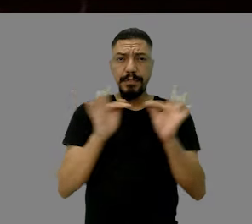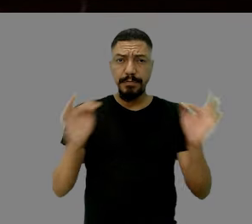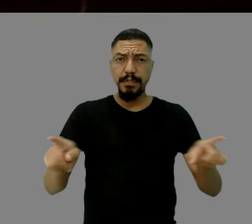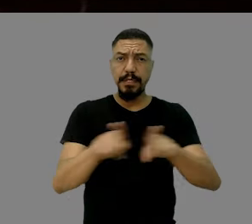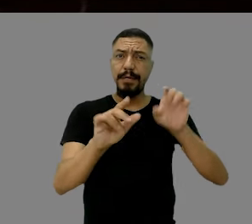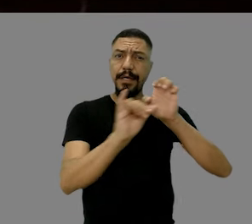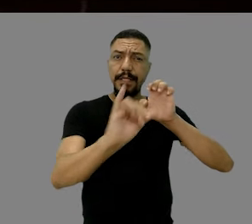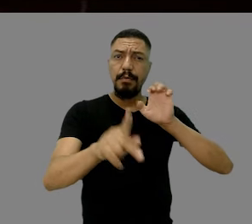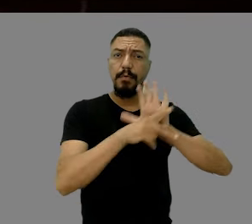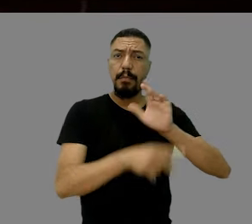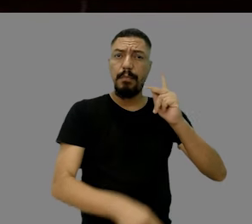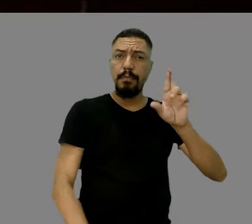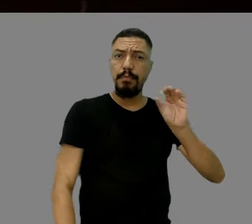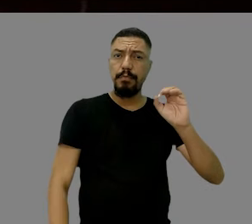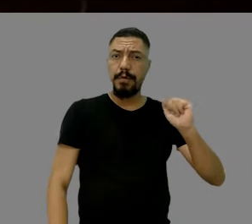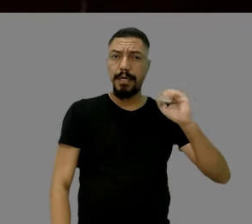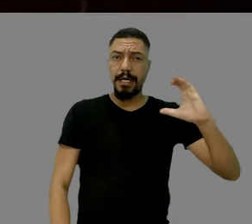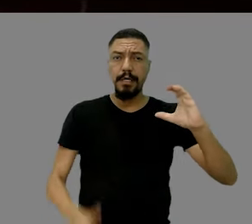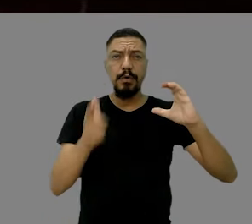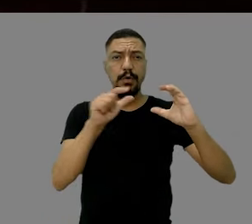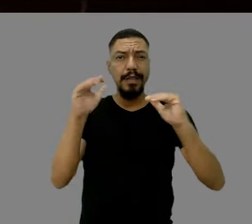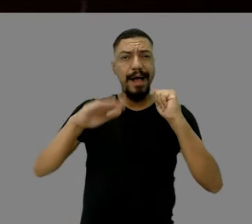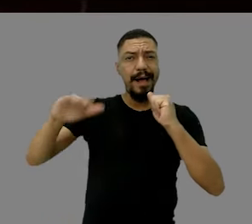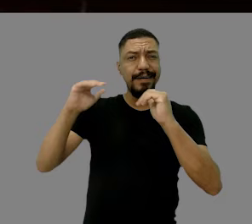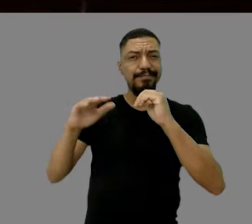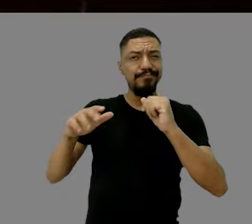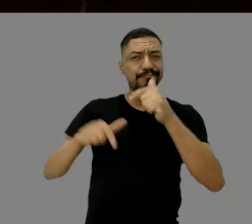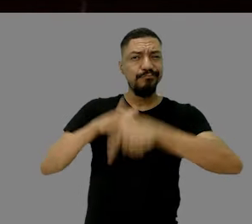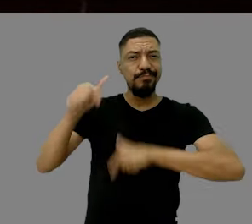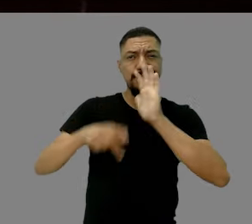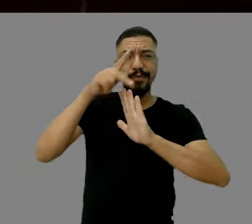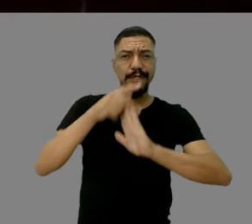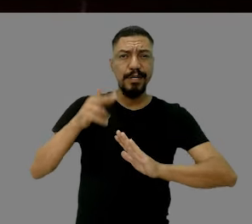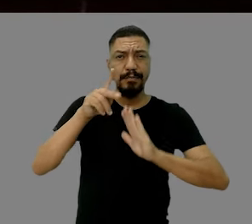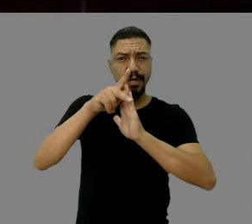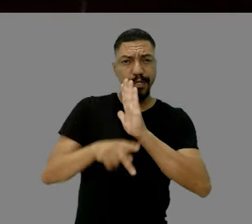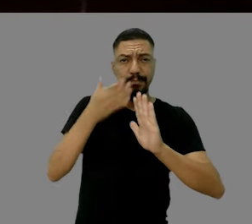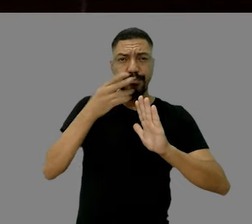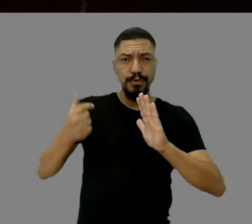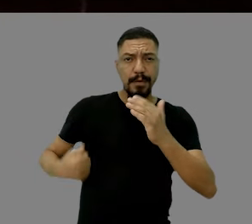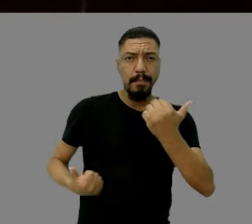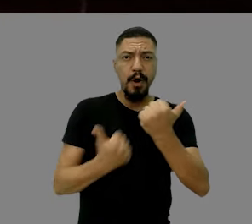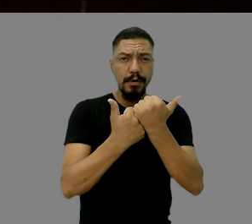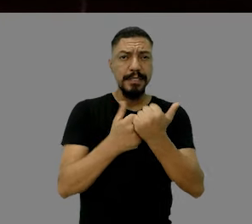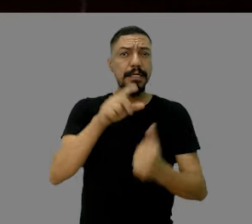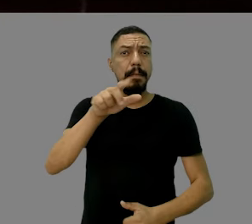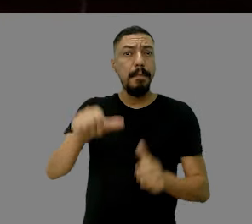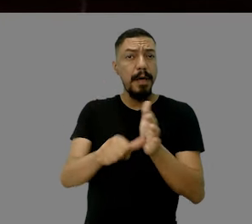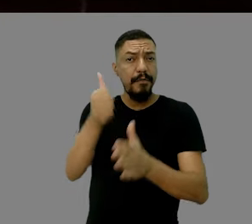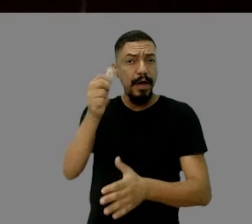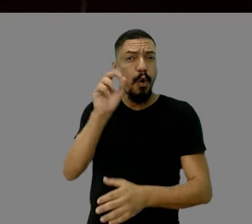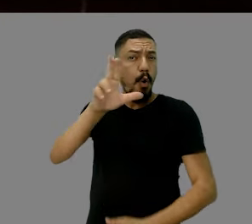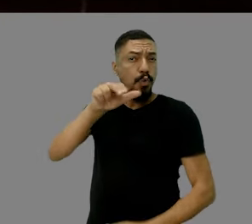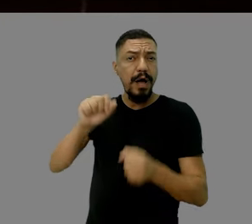do PROAC e de outras instâncias, exatamente porque, para quem nunca fez uma prestação de contas, ou para quem é marinheiro ou marinheiro de